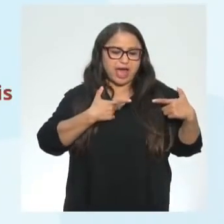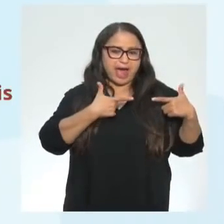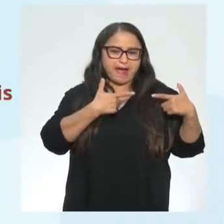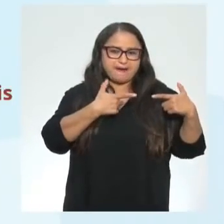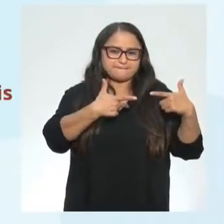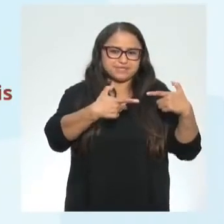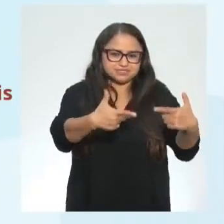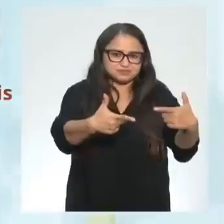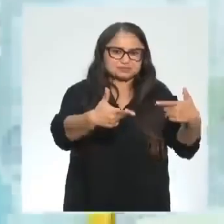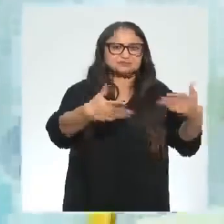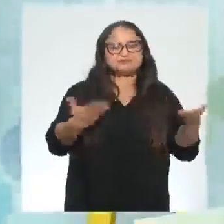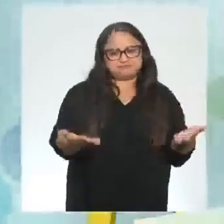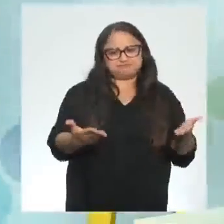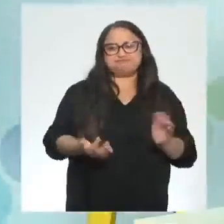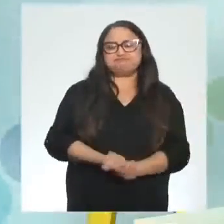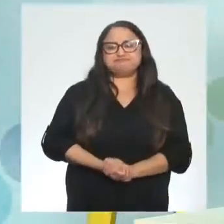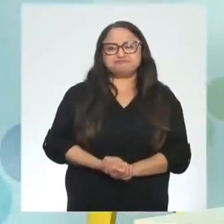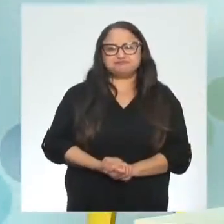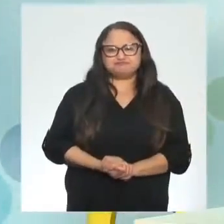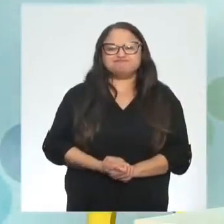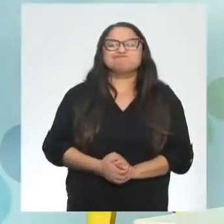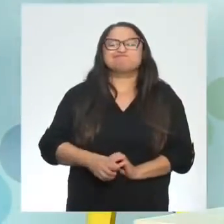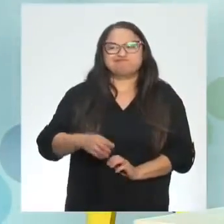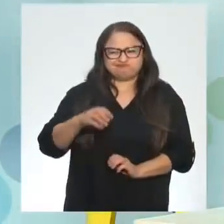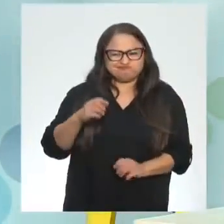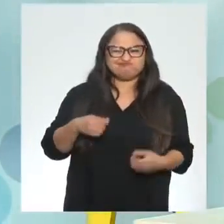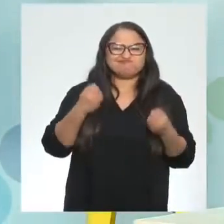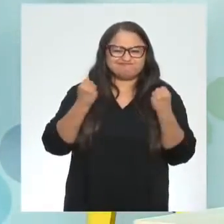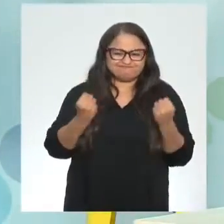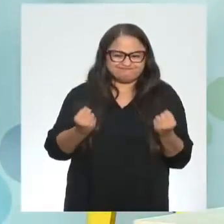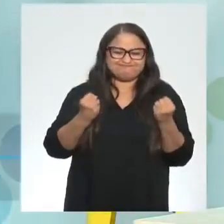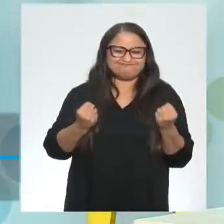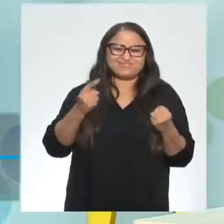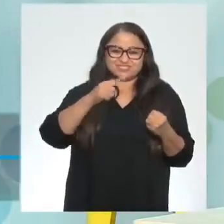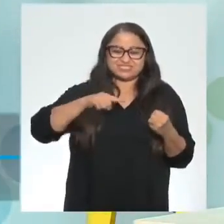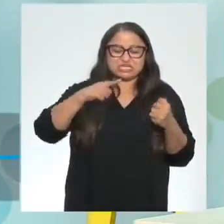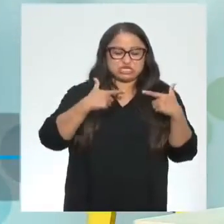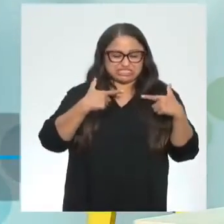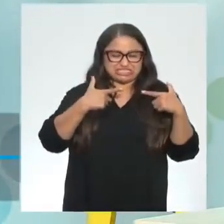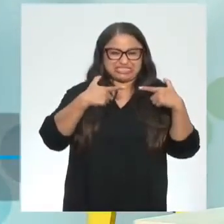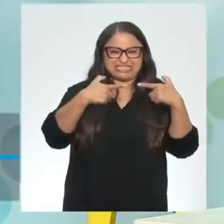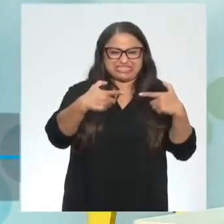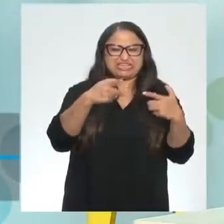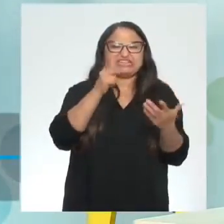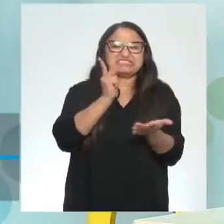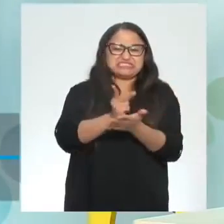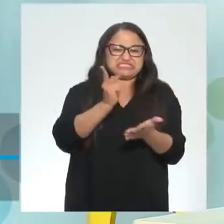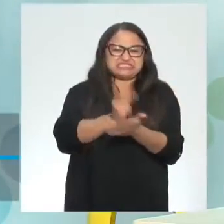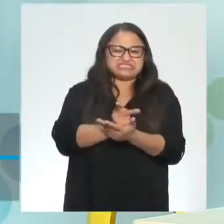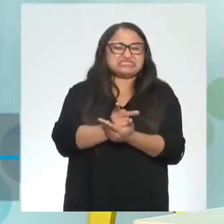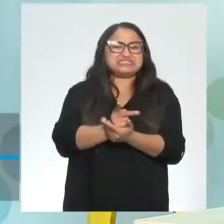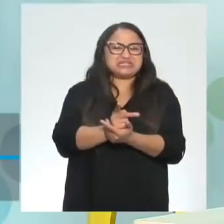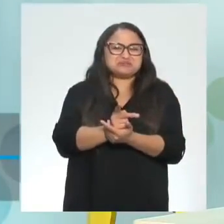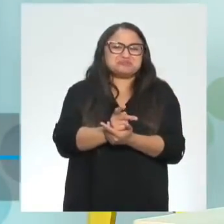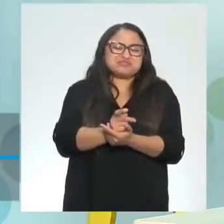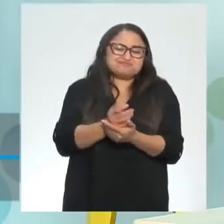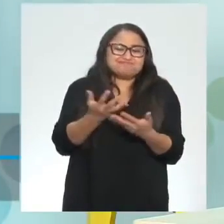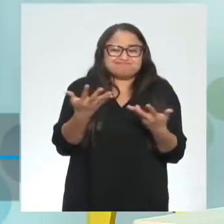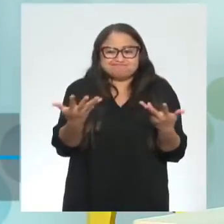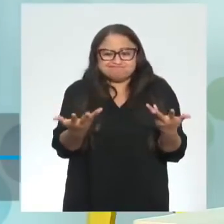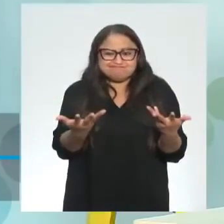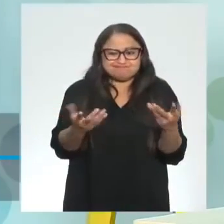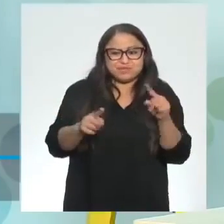a guerra. Pesado, né, galerinha? Falar em guerra sempre é pesado,